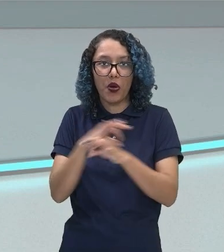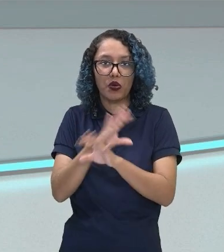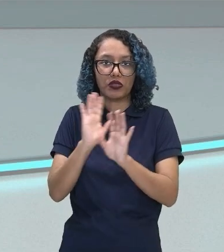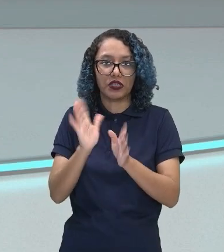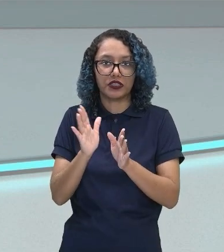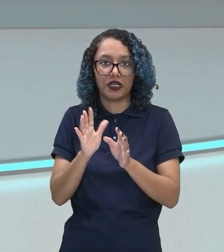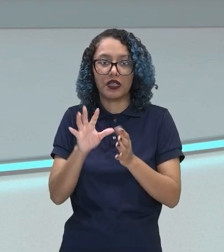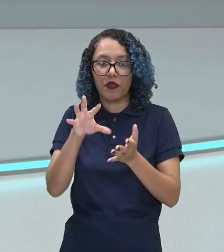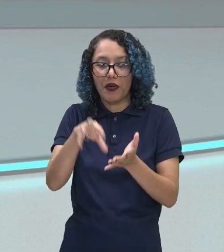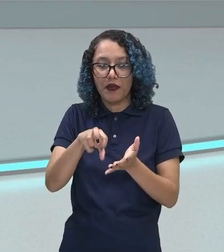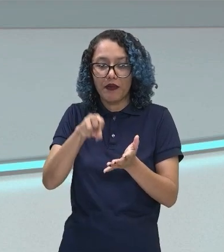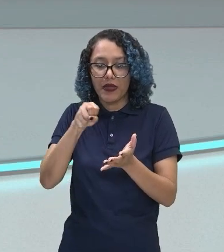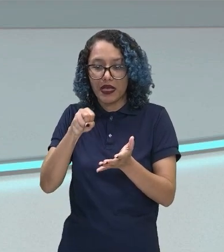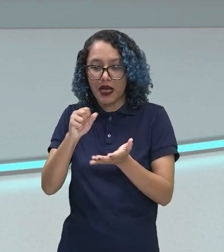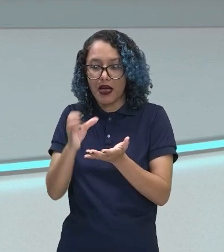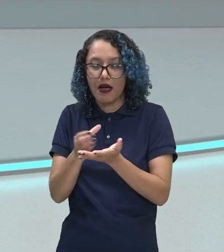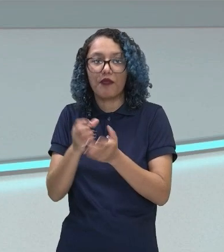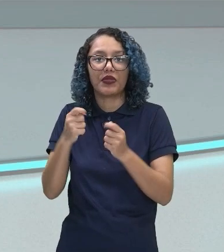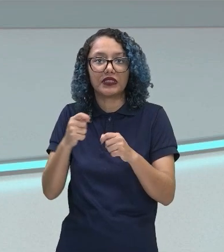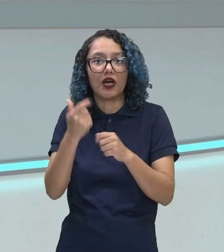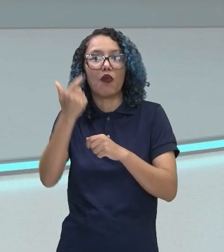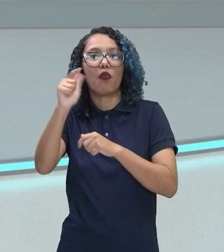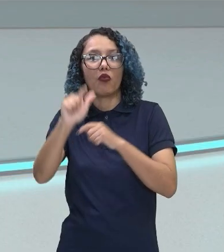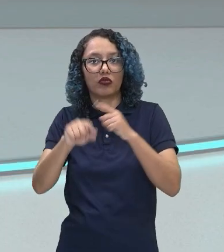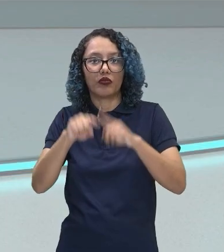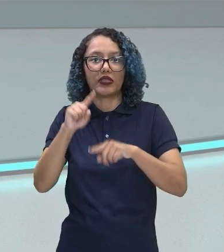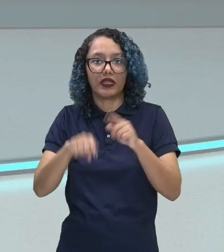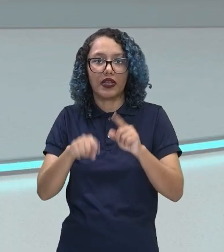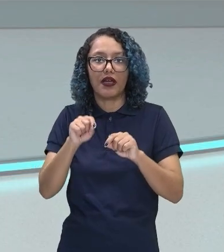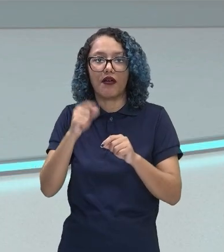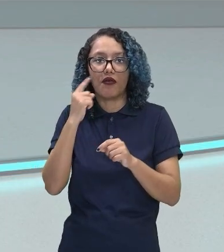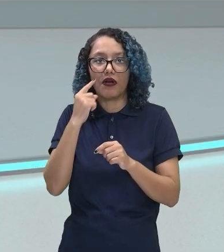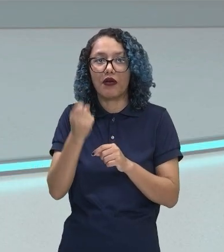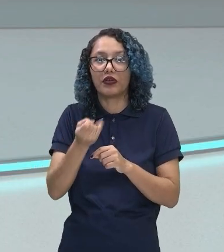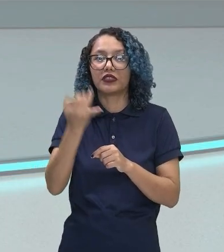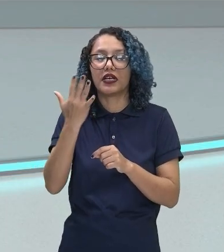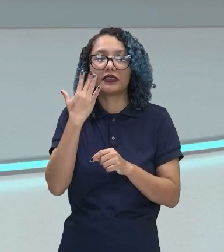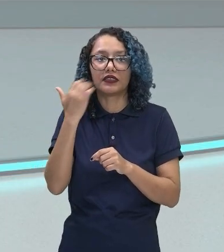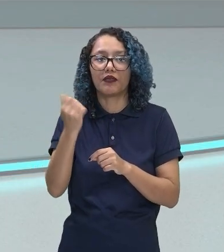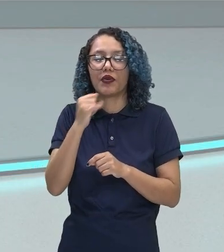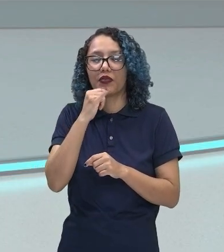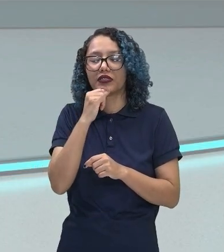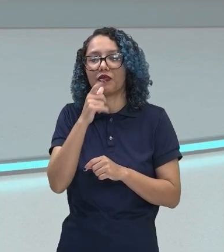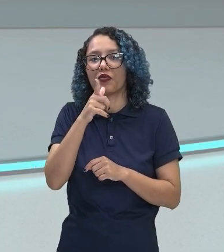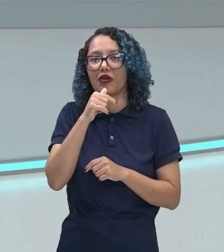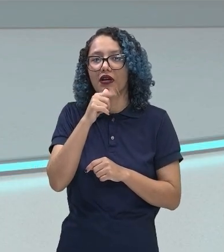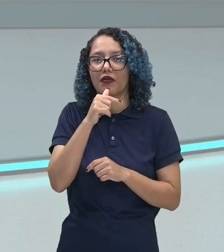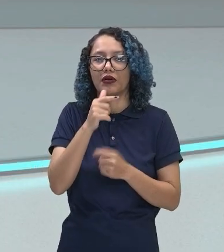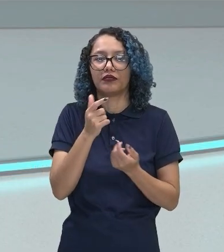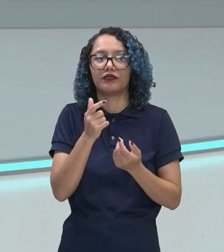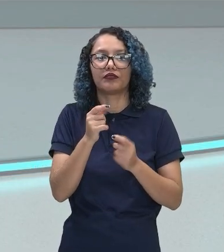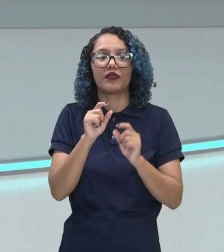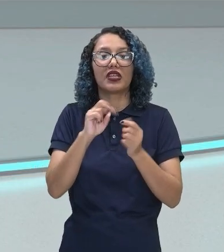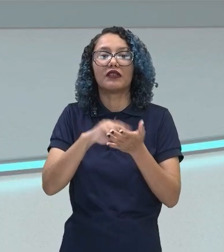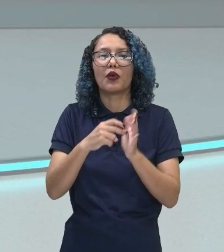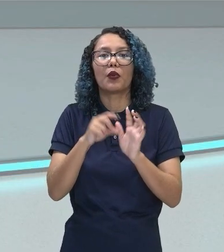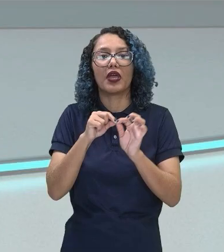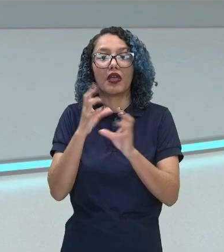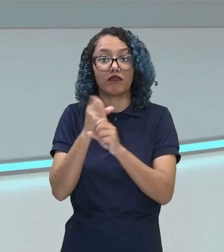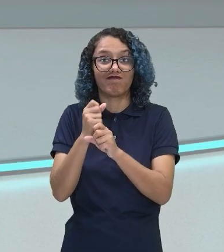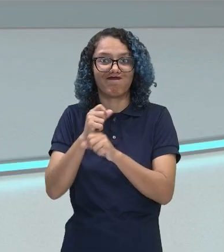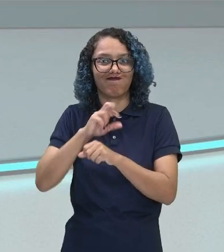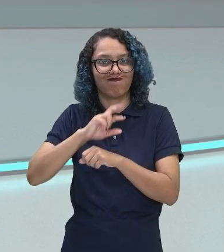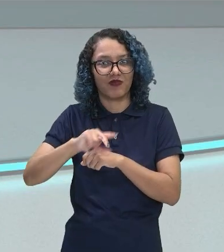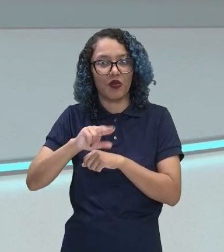precisar de um outro elemento, de uma outra ferramenta para medir. Por exemplo, a água. Quando eu me refiro à água, ele é incontável. Agora, eu